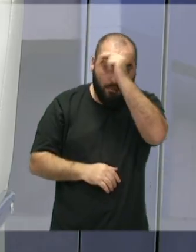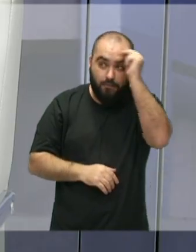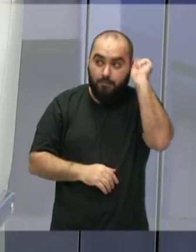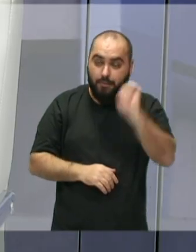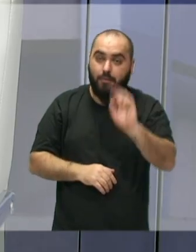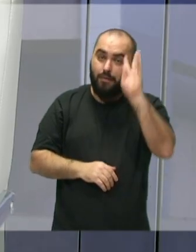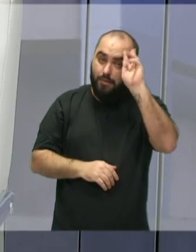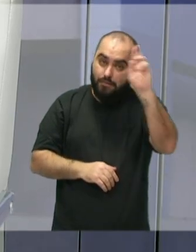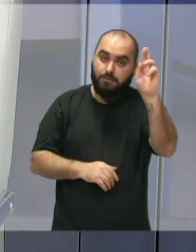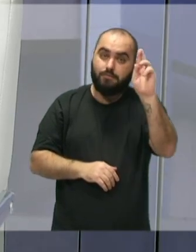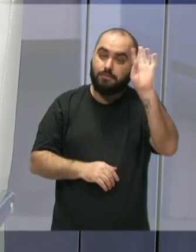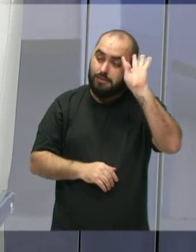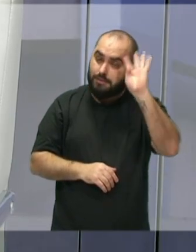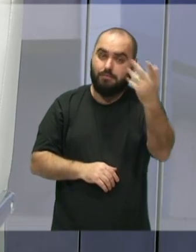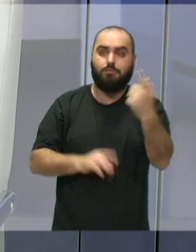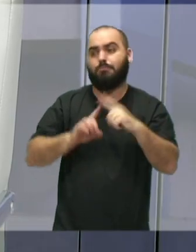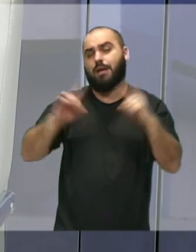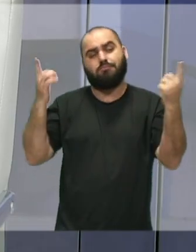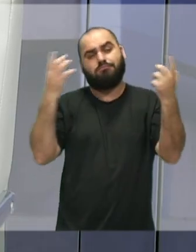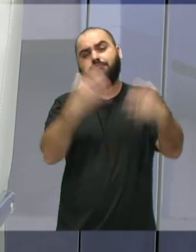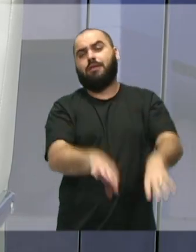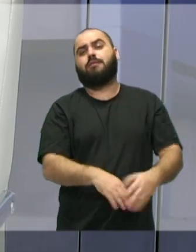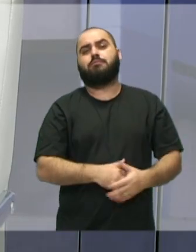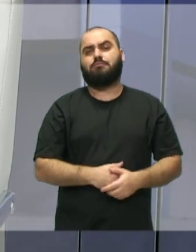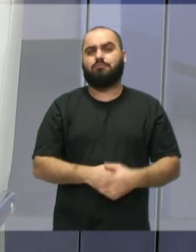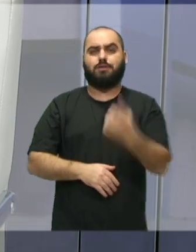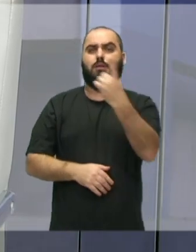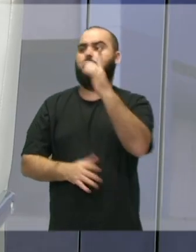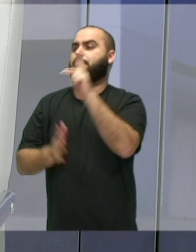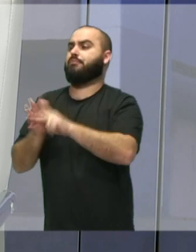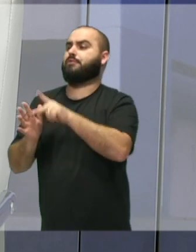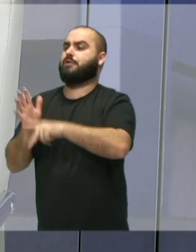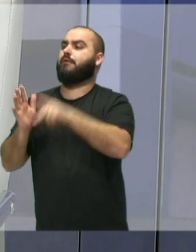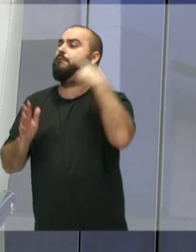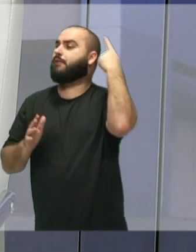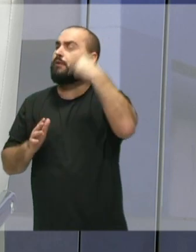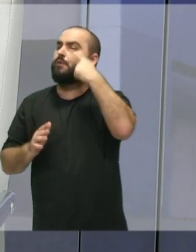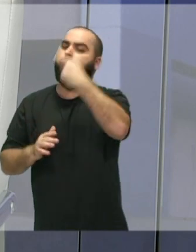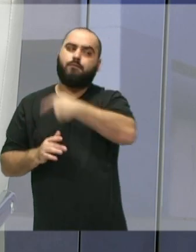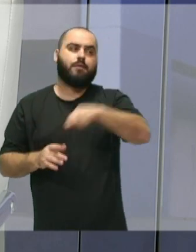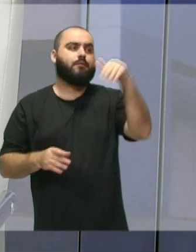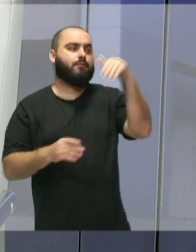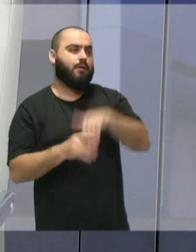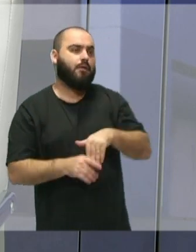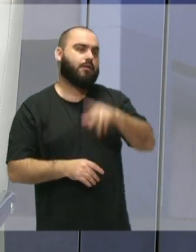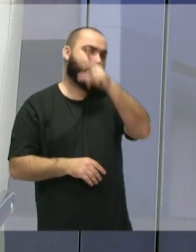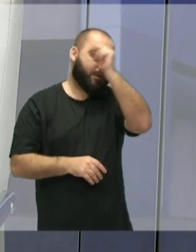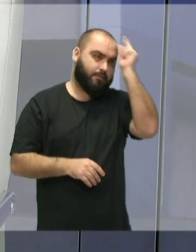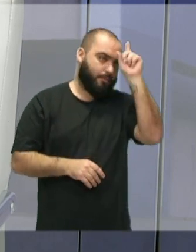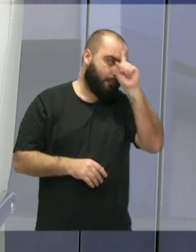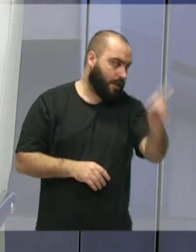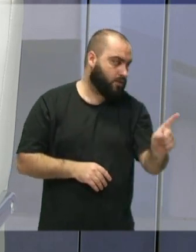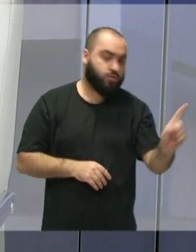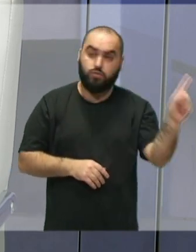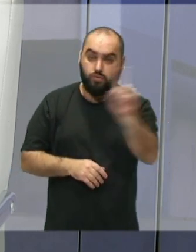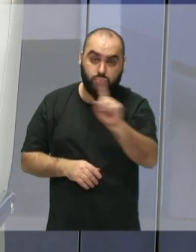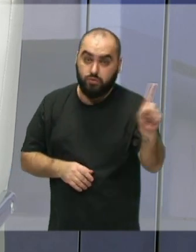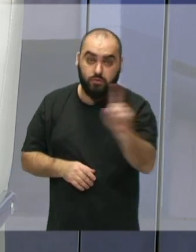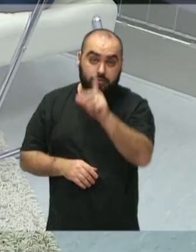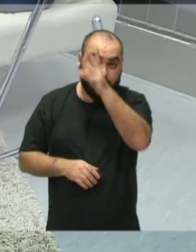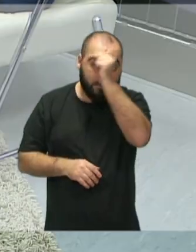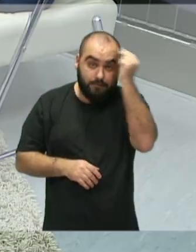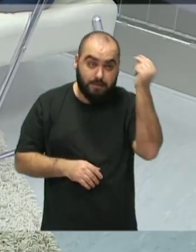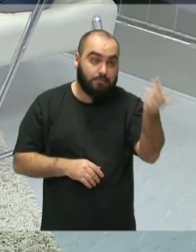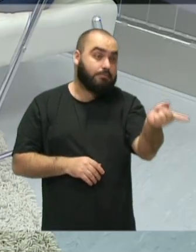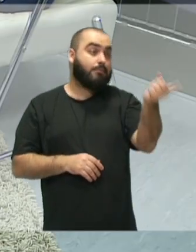mas o prefeito tem que querer. Não é um projeto que sai de vereador e a gente vota e o prefeito tem que fazer. Não, o prefeito tem que mandar para a